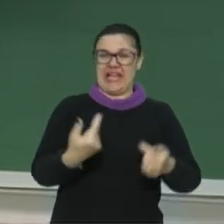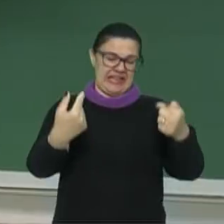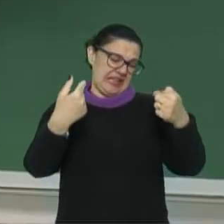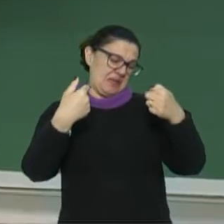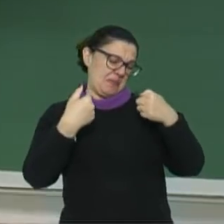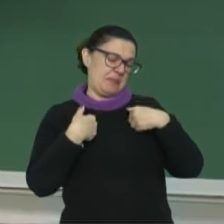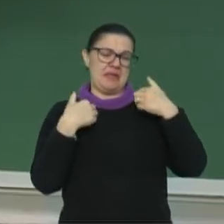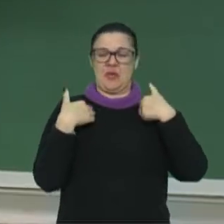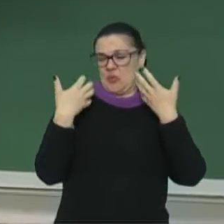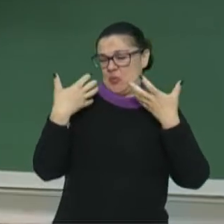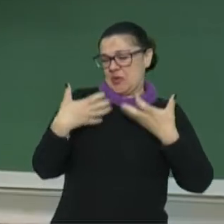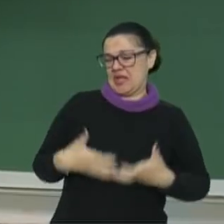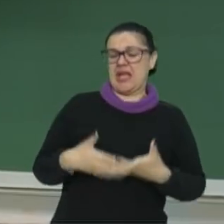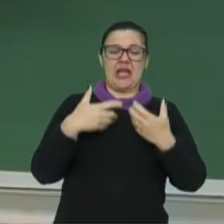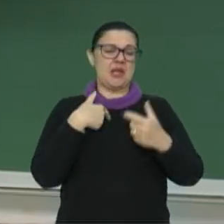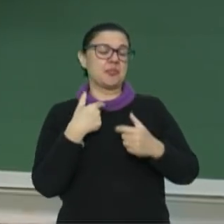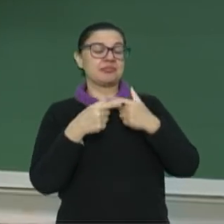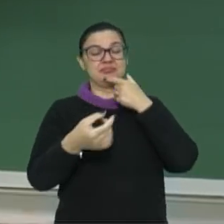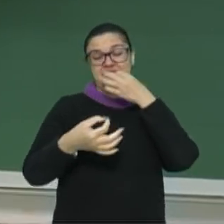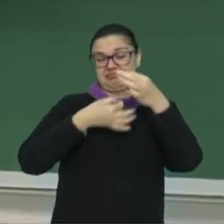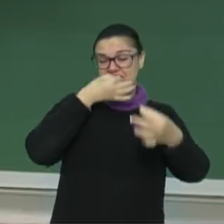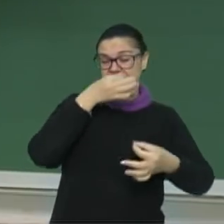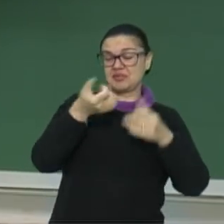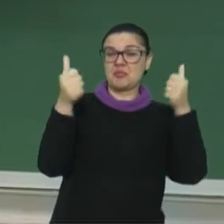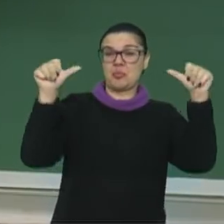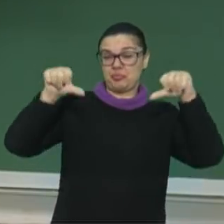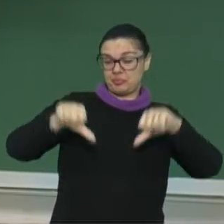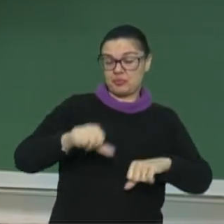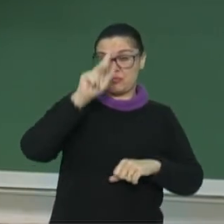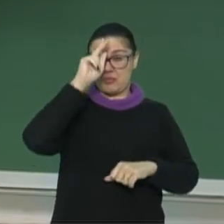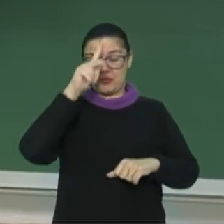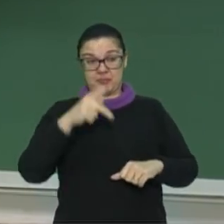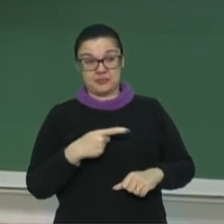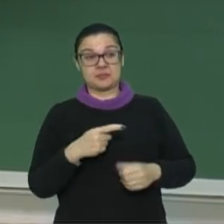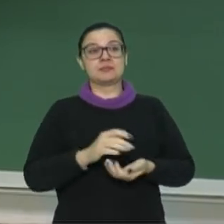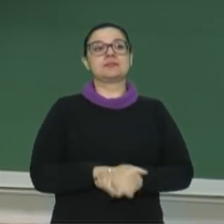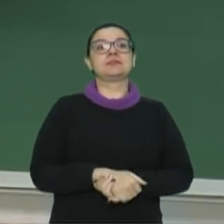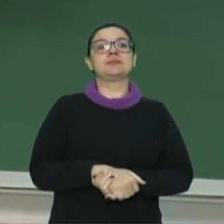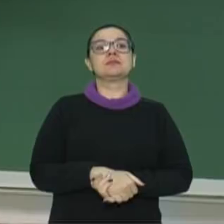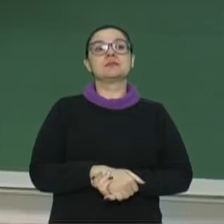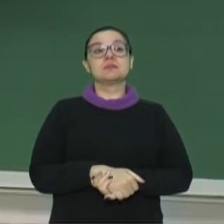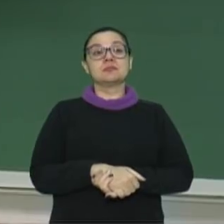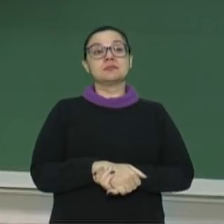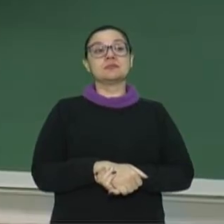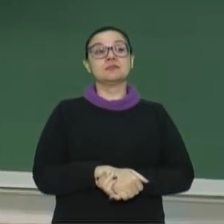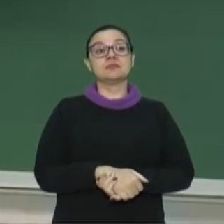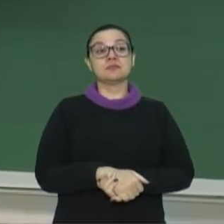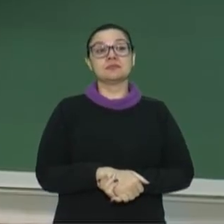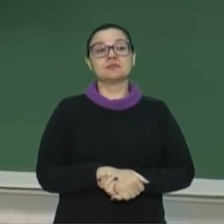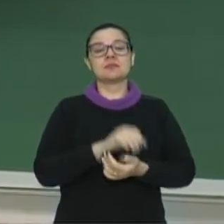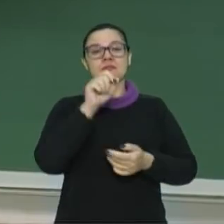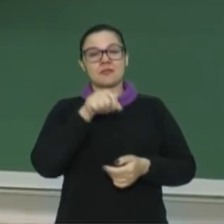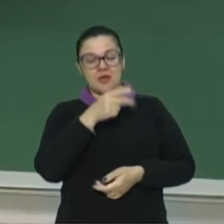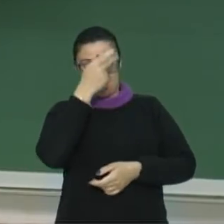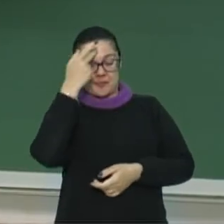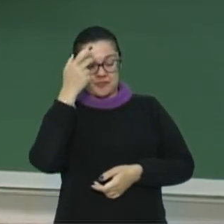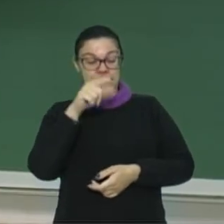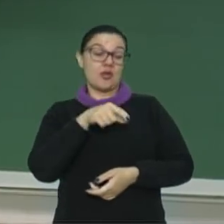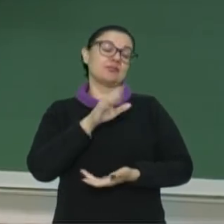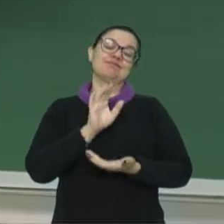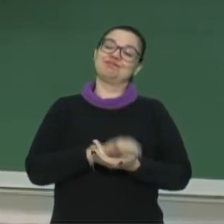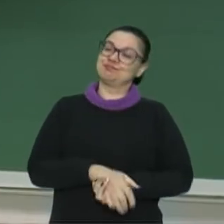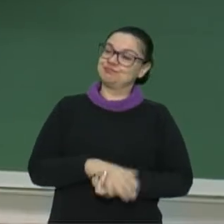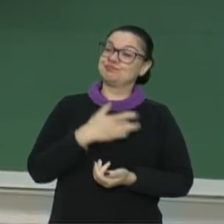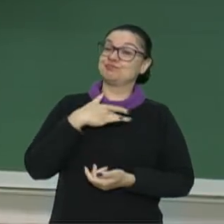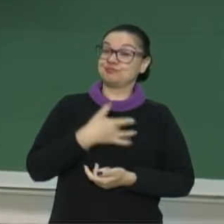faz muitas críticas a ela mesma, né? Nesse sentido, certo? Então, é uma pessoa aí que a gente tem um pouquinho de pena, né?